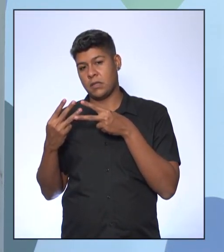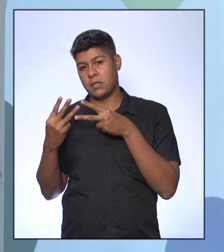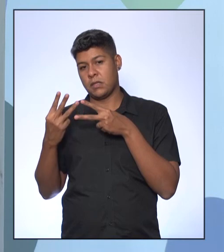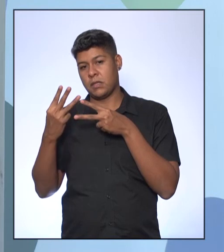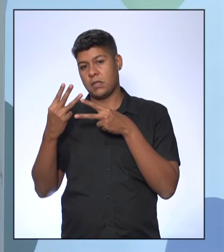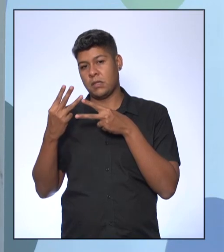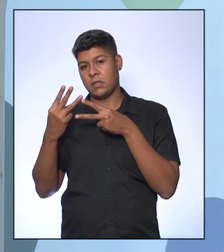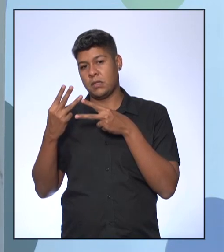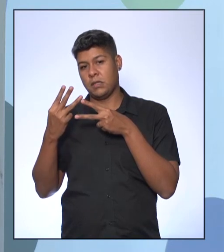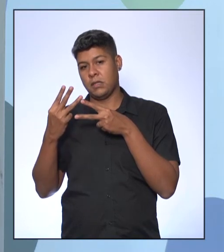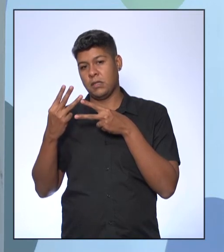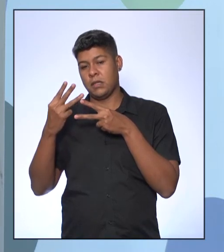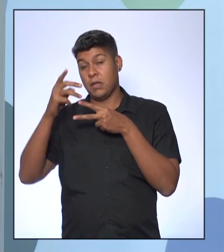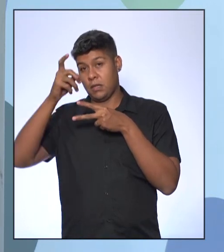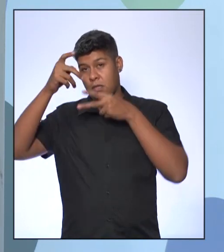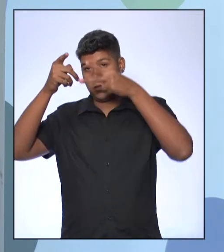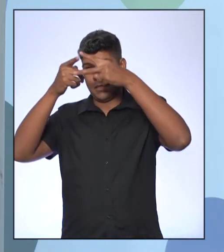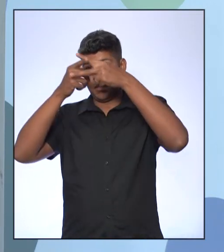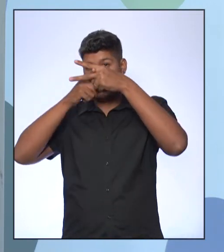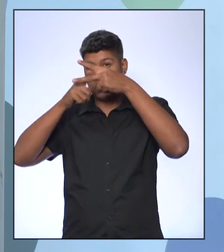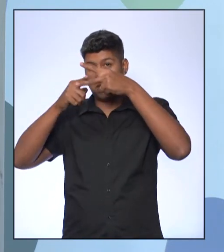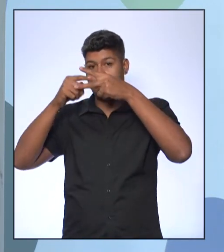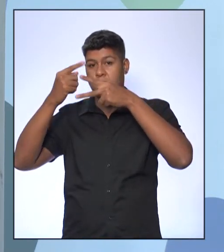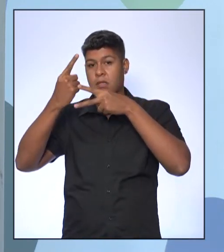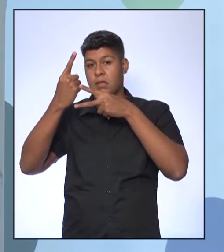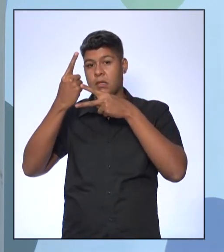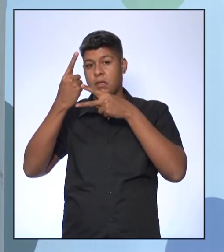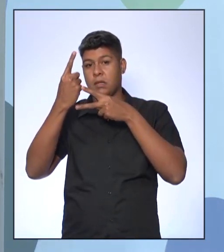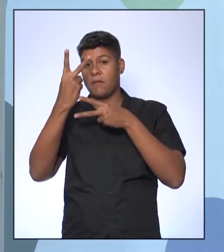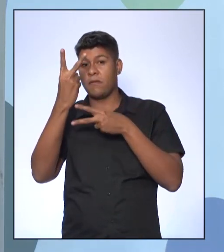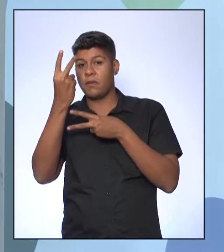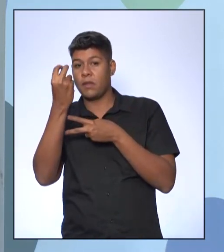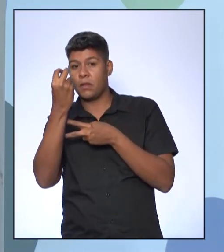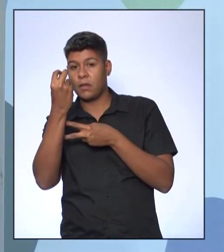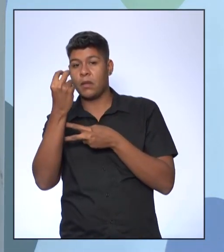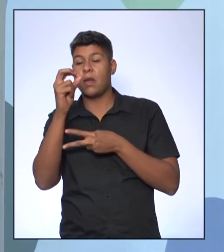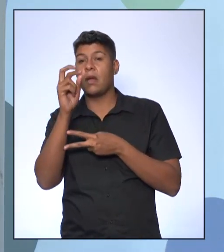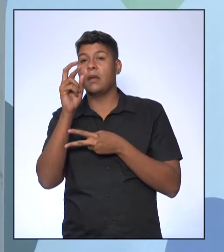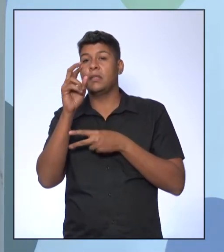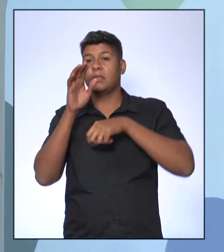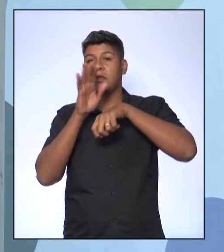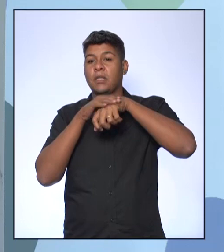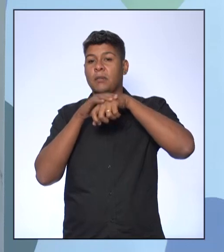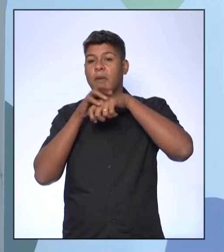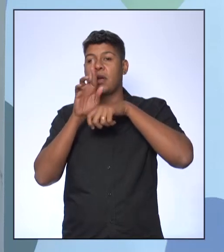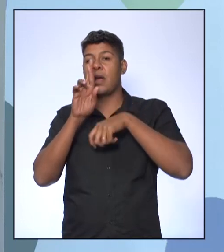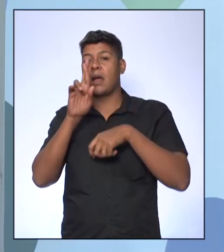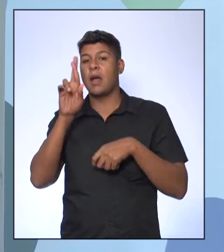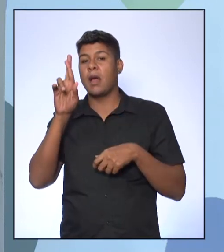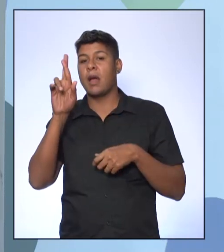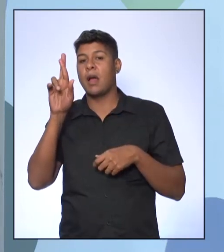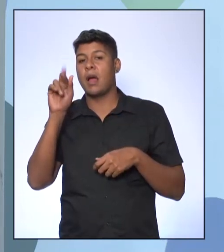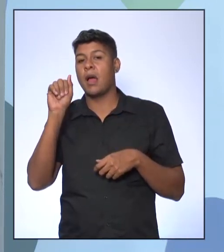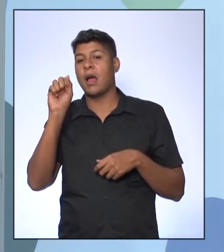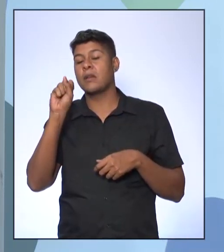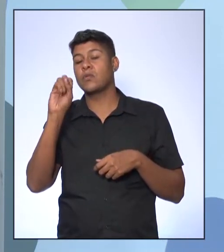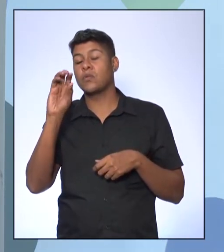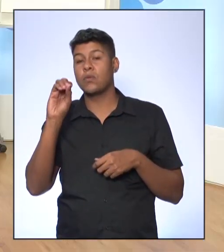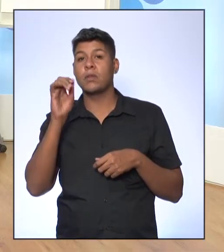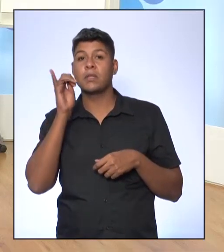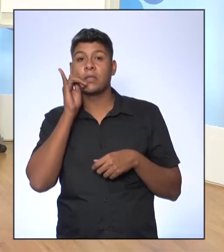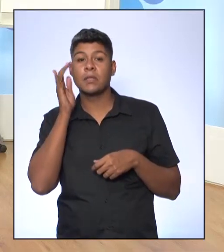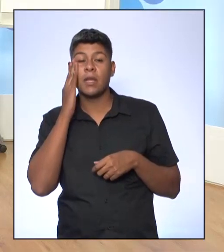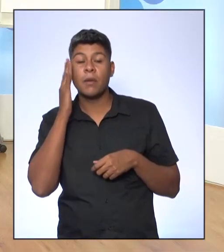Não, olha lá em cima. Aqui no Esse X. deve ser 120. Aqui sim. É, porque é um ângulo raso que faz com a reta R ali. Isso aqui ele faz. Ah, lembrando, o ângulo raso